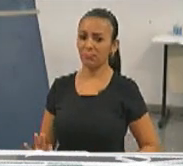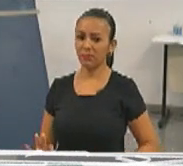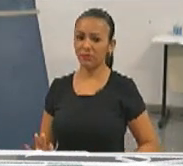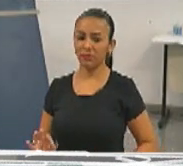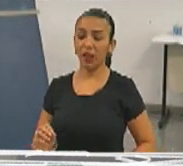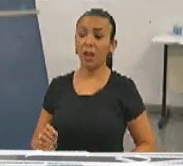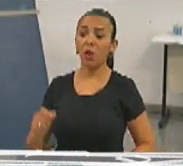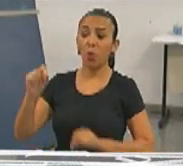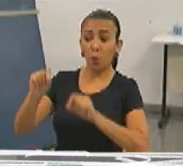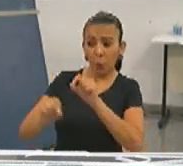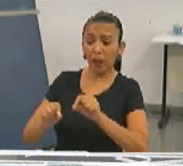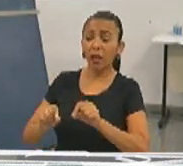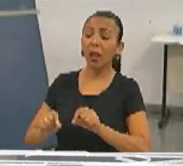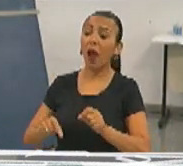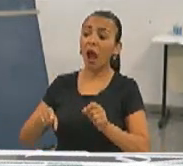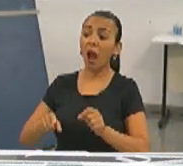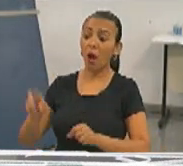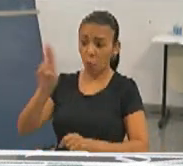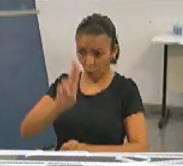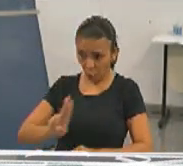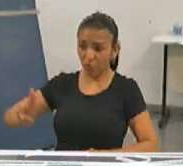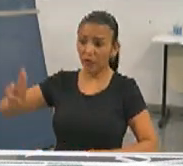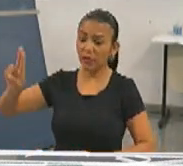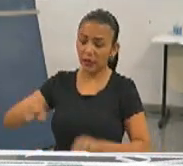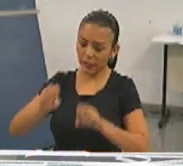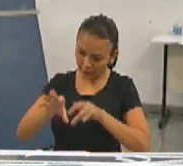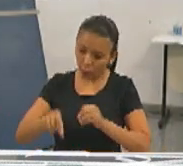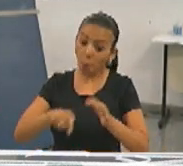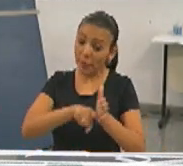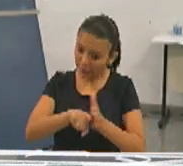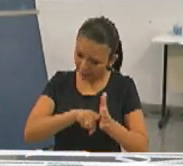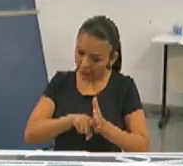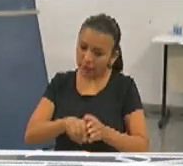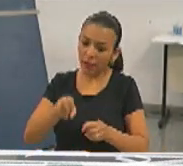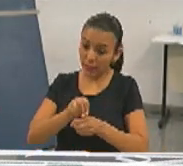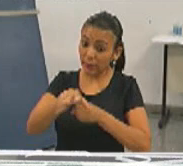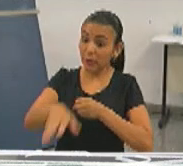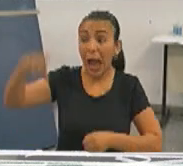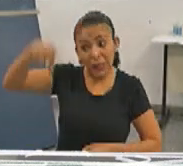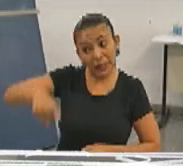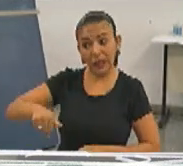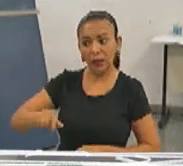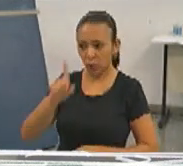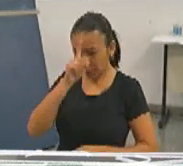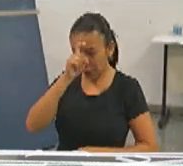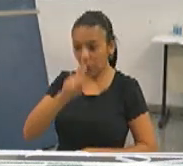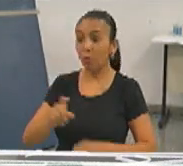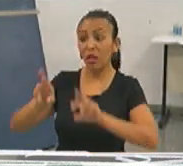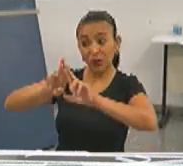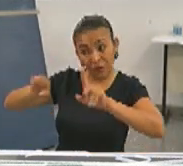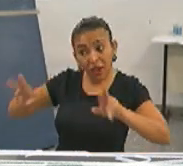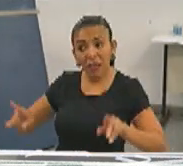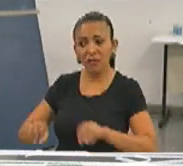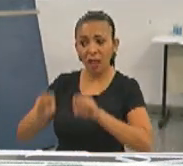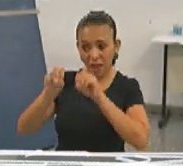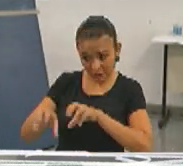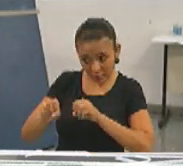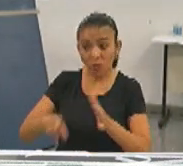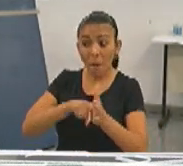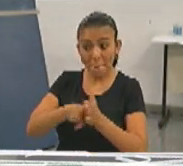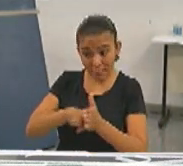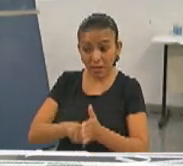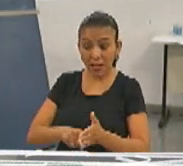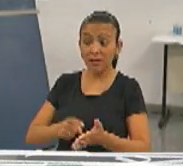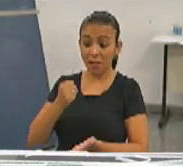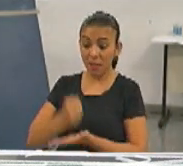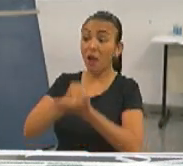O tripé na universidade é ensino, pesquisa e extensão. O tripé no HU é ensino, pesquisa e assistência. A não ser que a